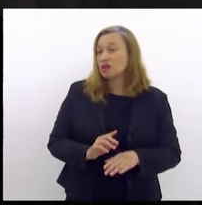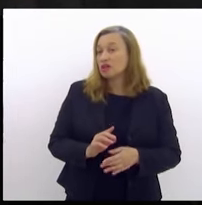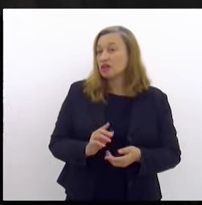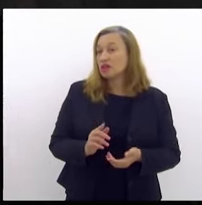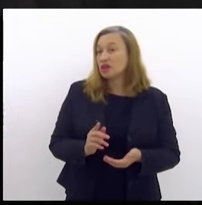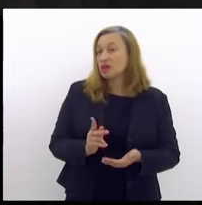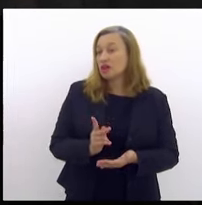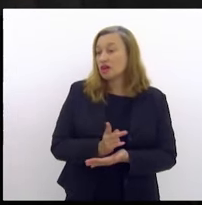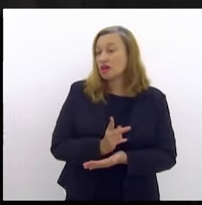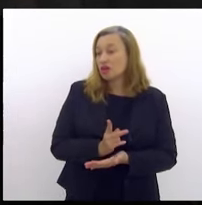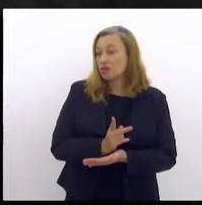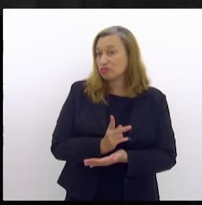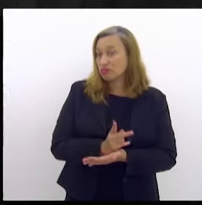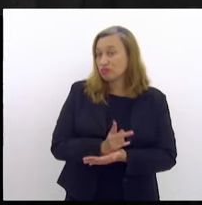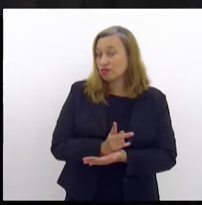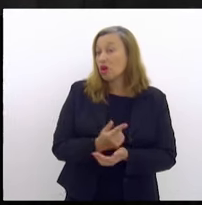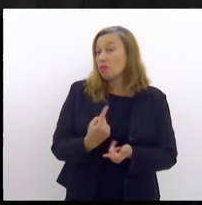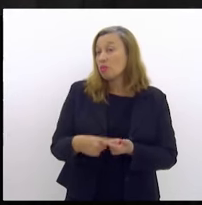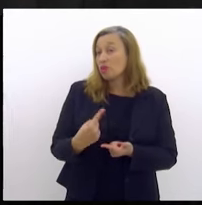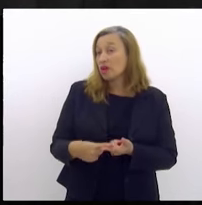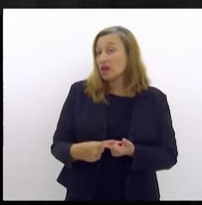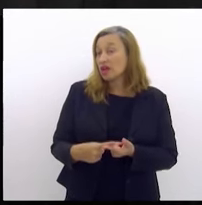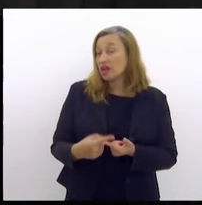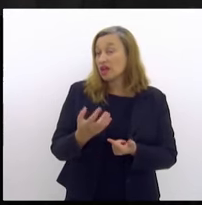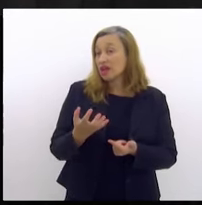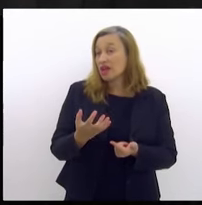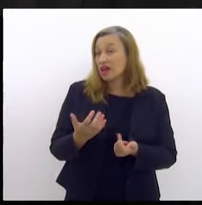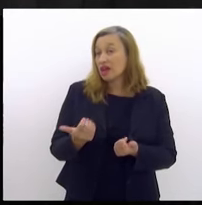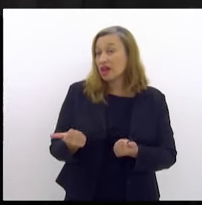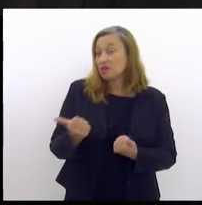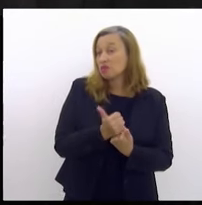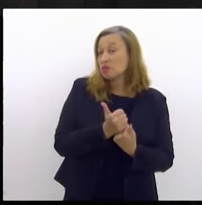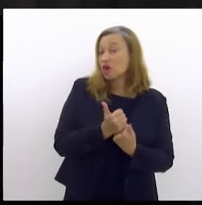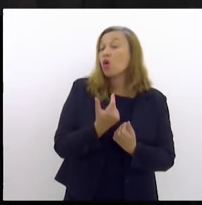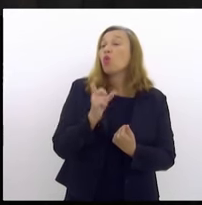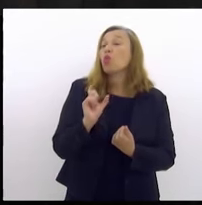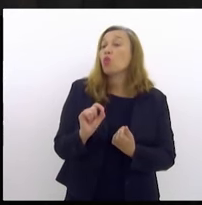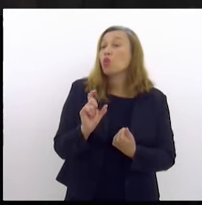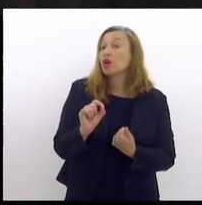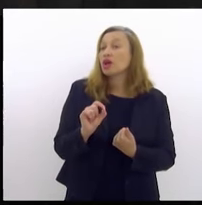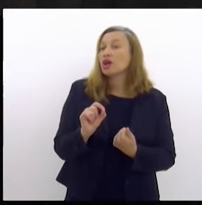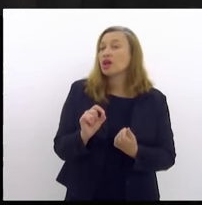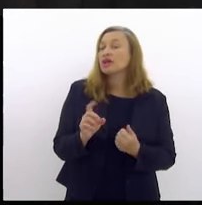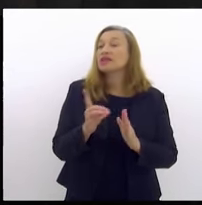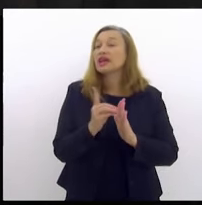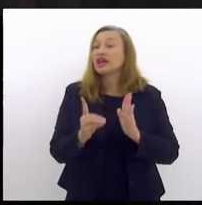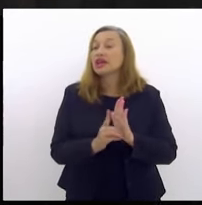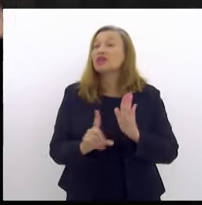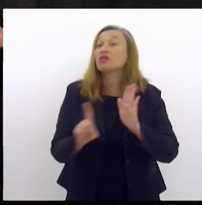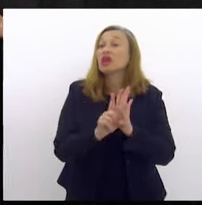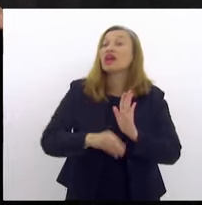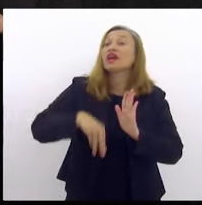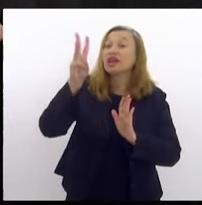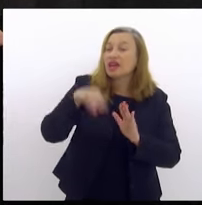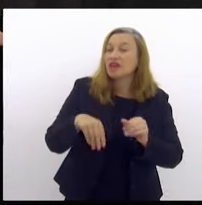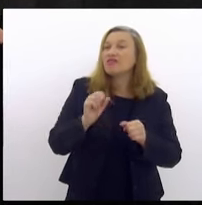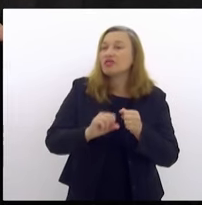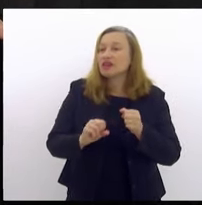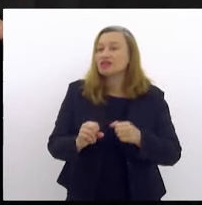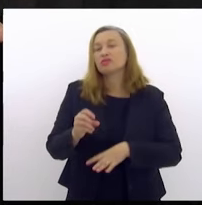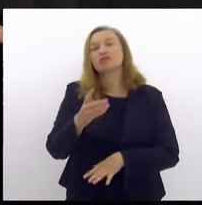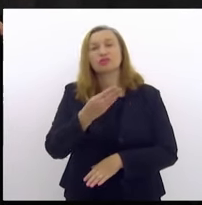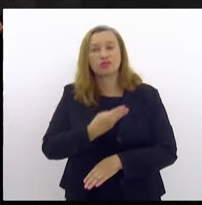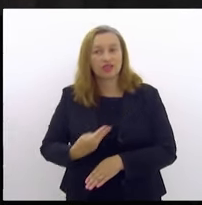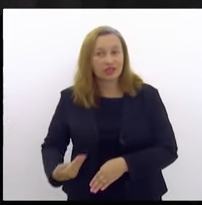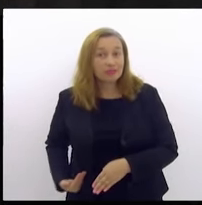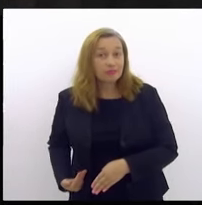iniciativa, porque ele pretende revogar o quê? Um decreto-lei. Quem o fez? O governador. Só